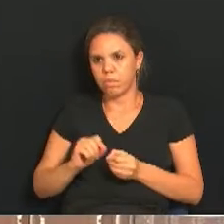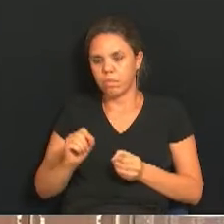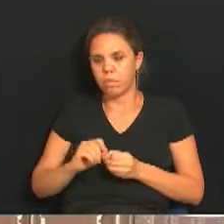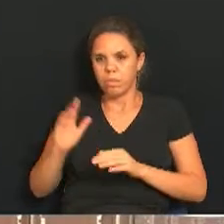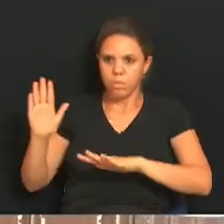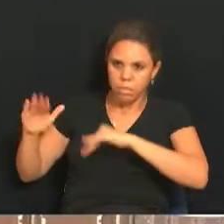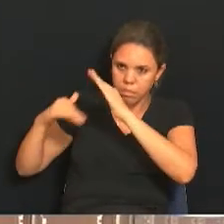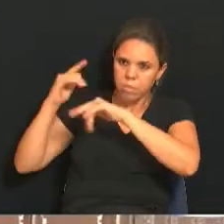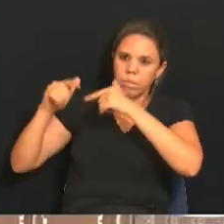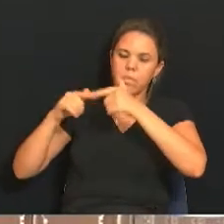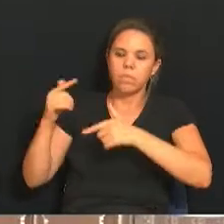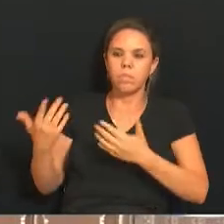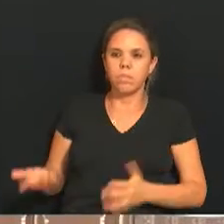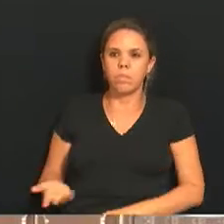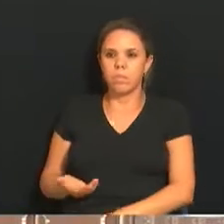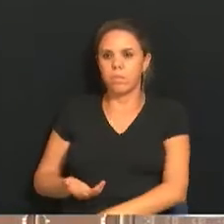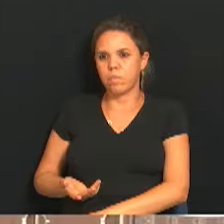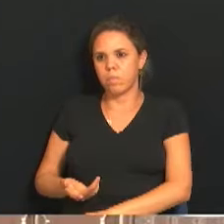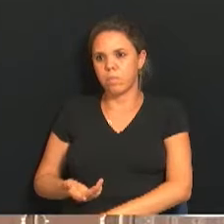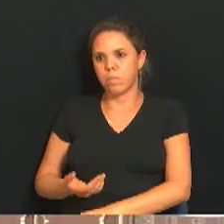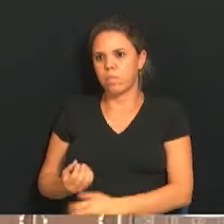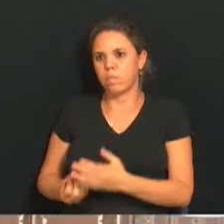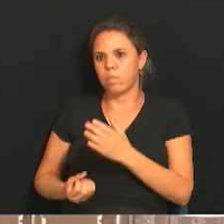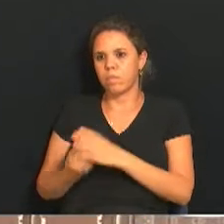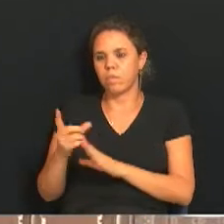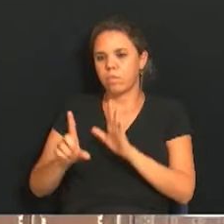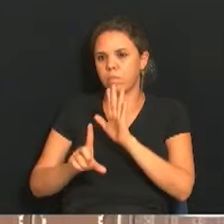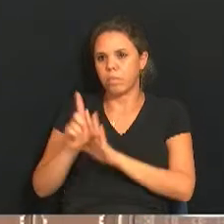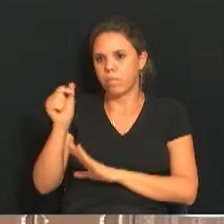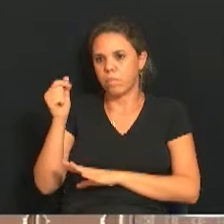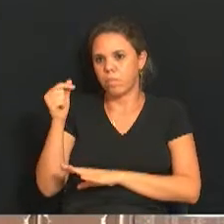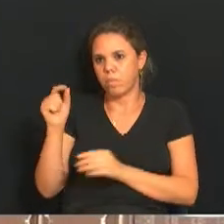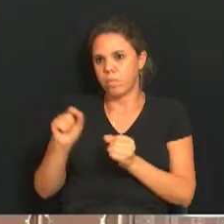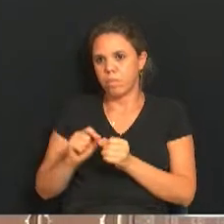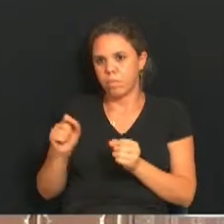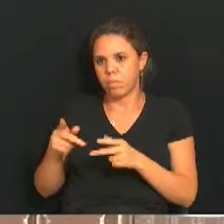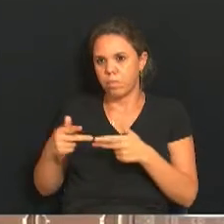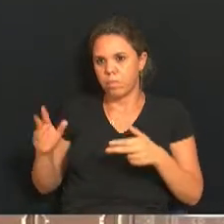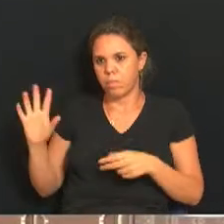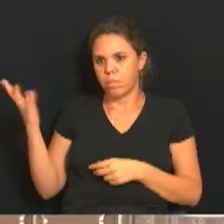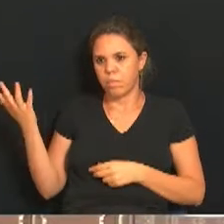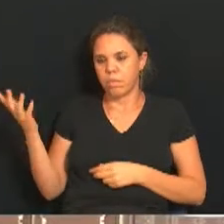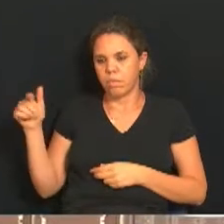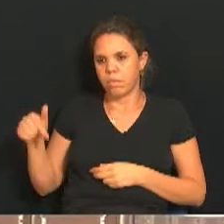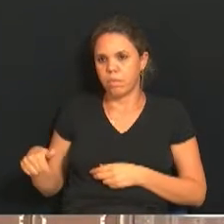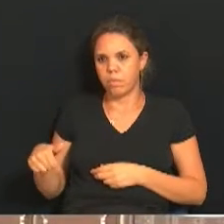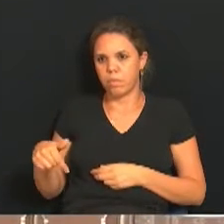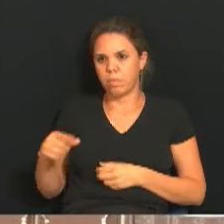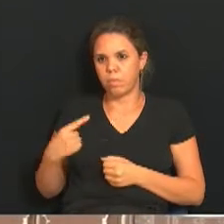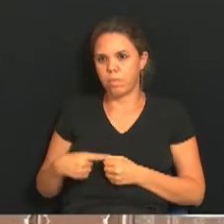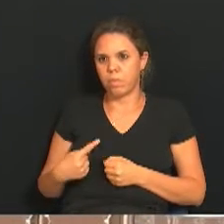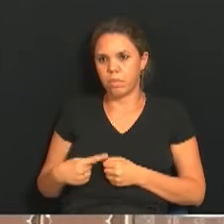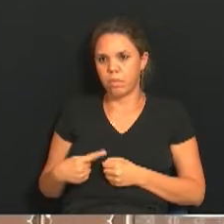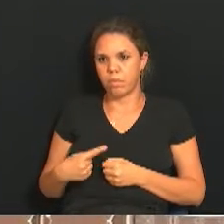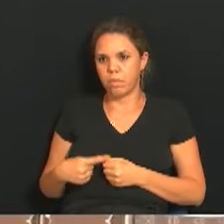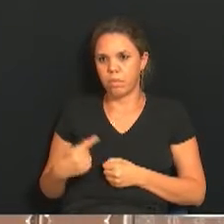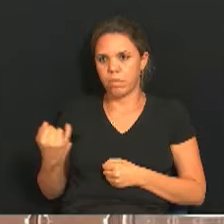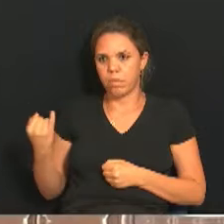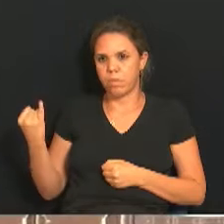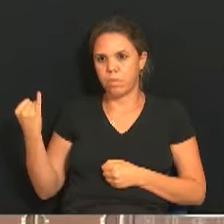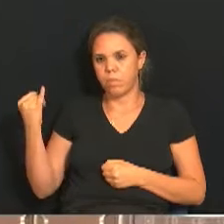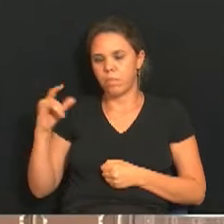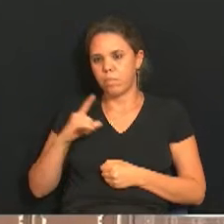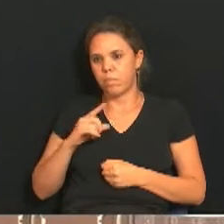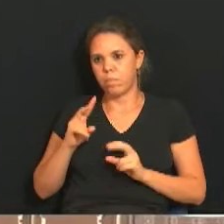o trabalho, criam renda, fazem com que as coisas aconteçam aqui no nosso município. Então, é importante que a gente tenha essa